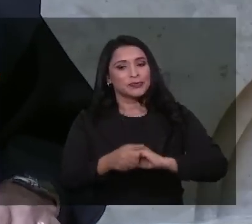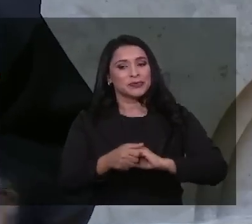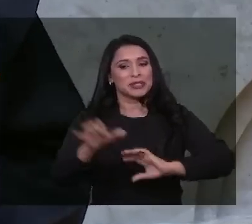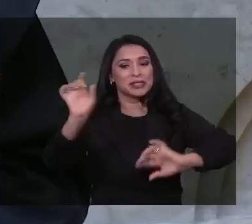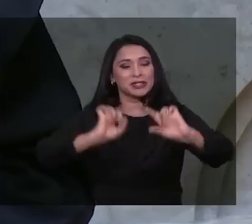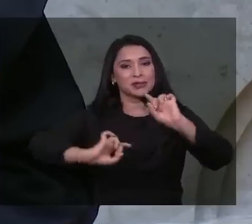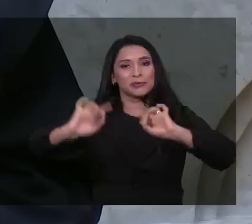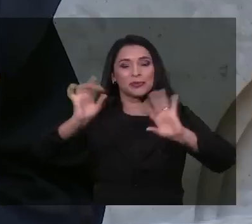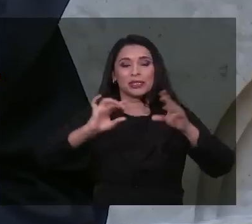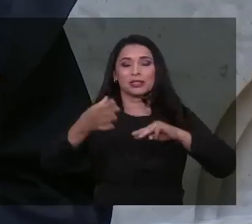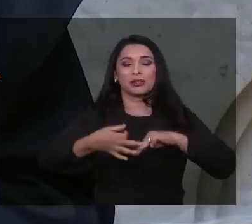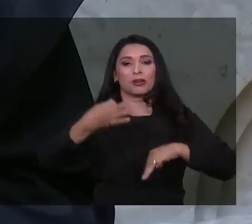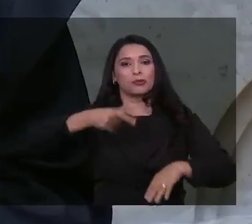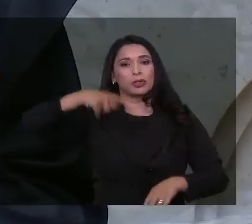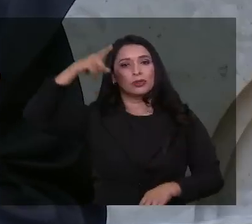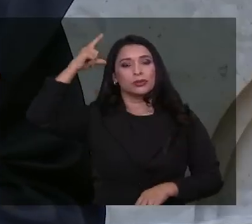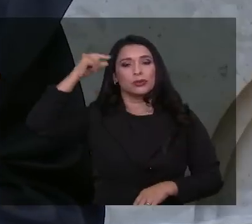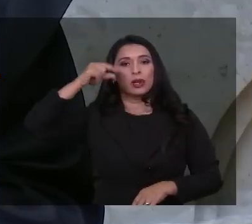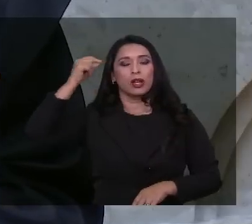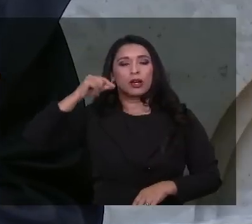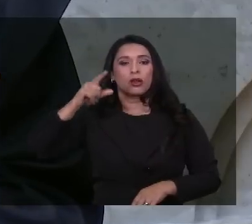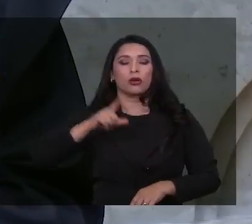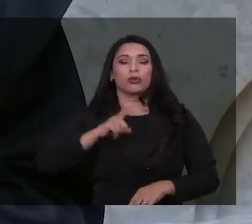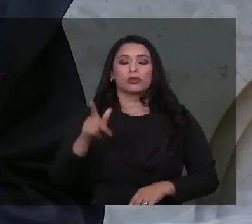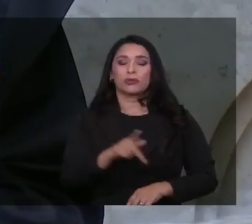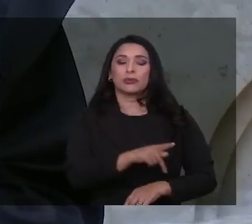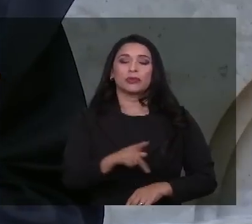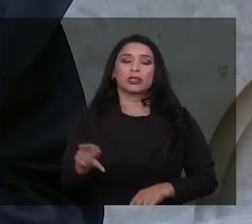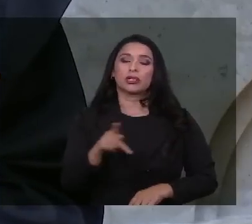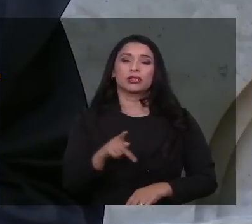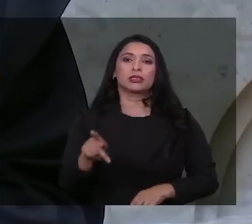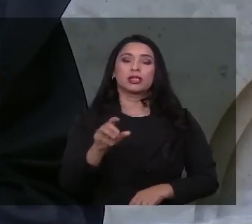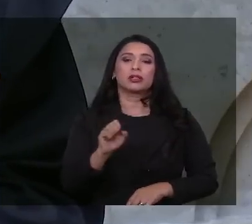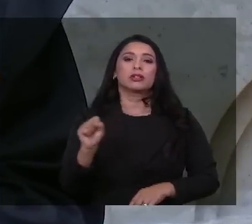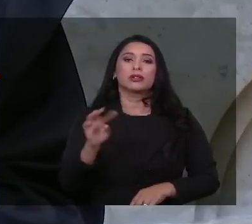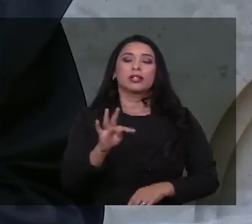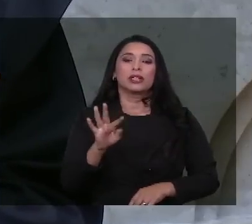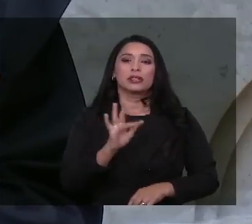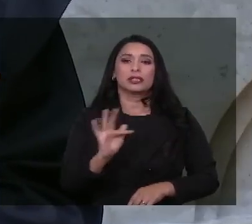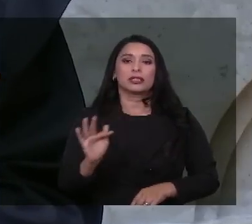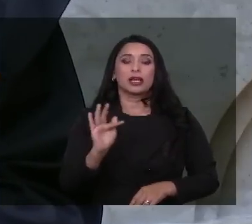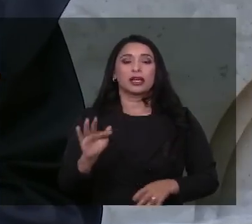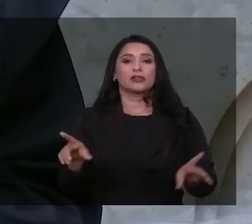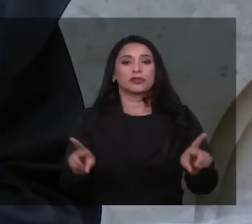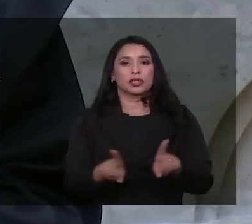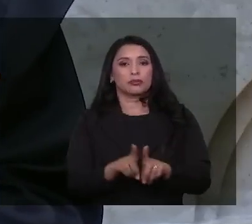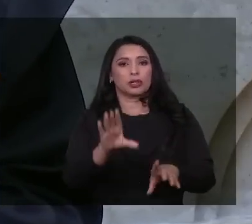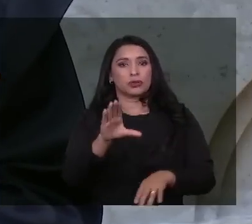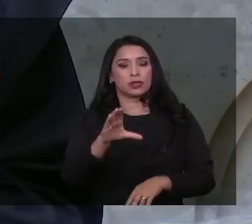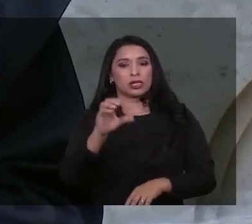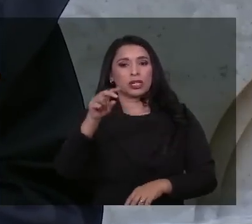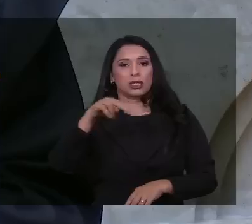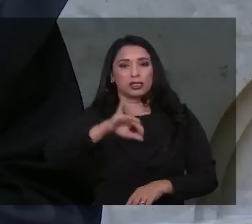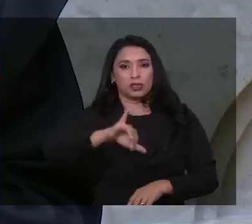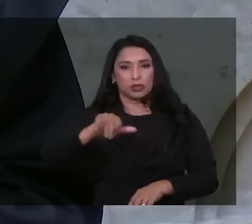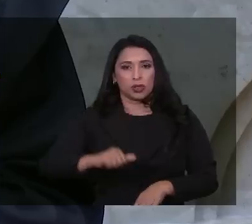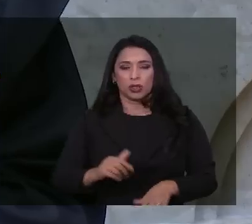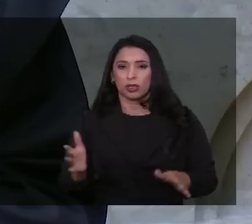Roberto Barroso, que assume a presidência do Supremo Tribunal Federal e do Conselho Nacional de Justiça em um momento